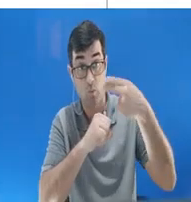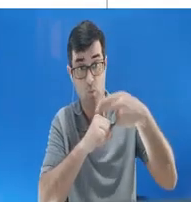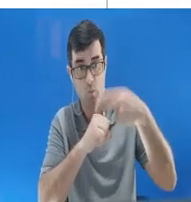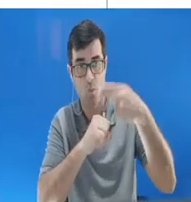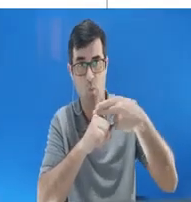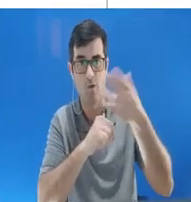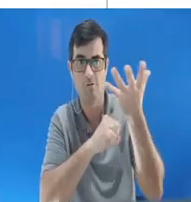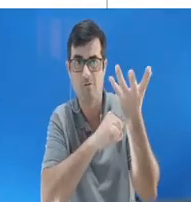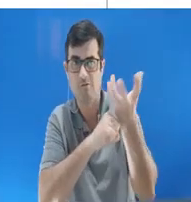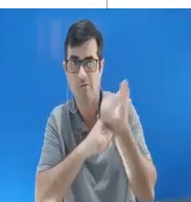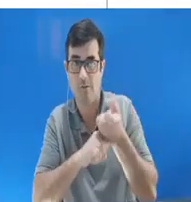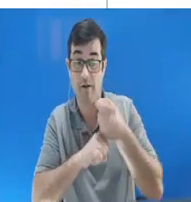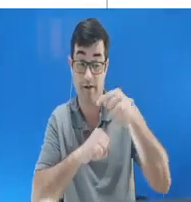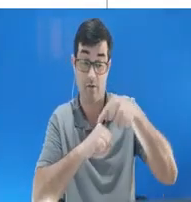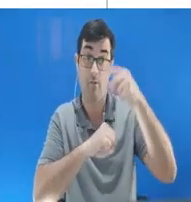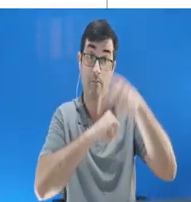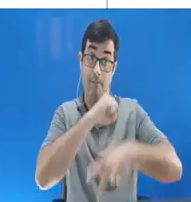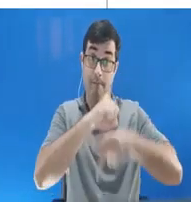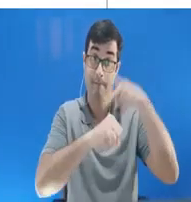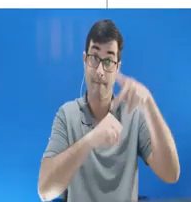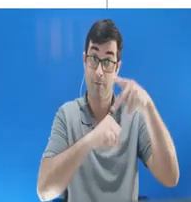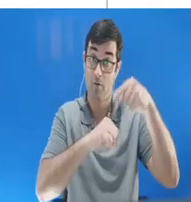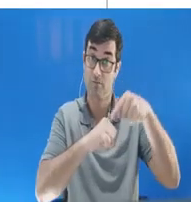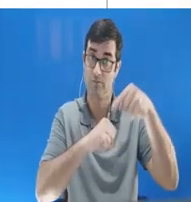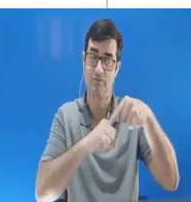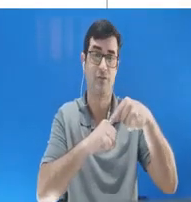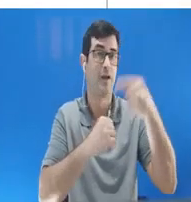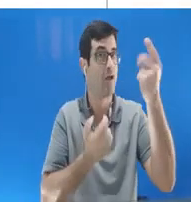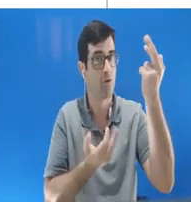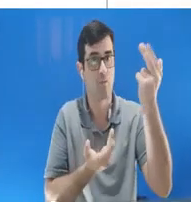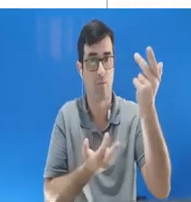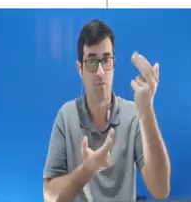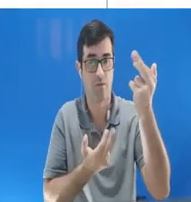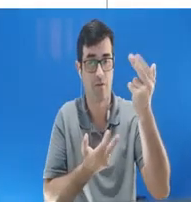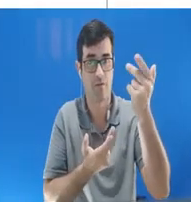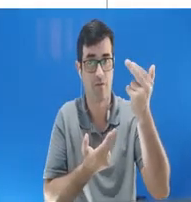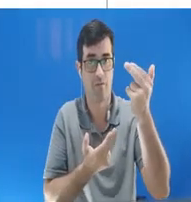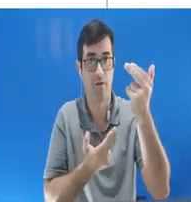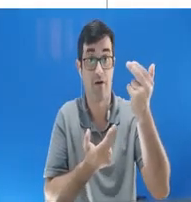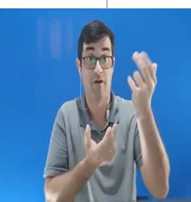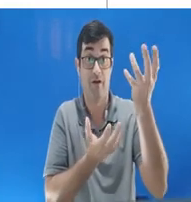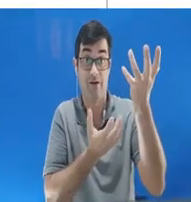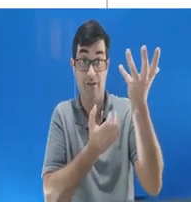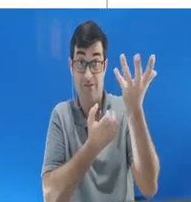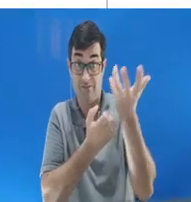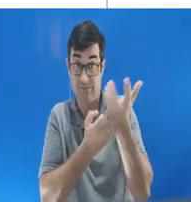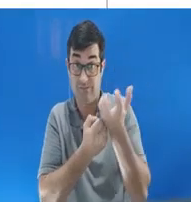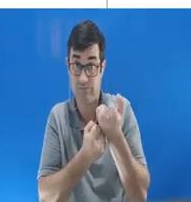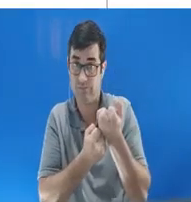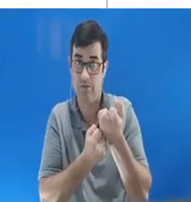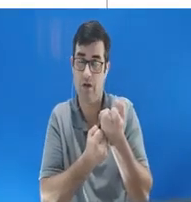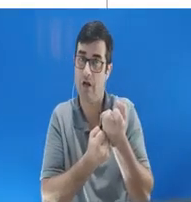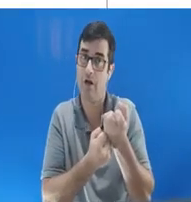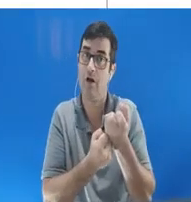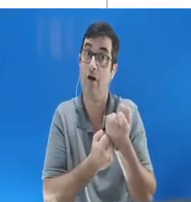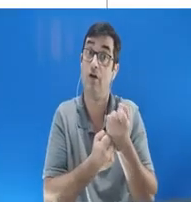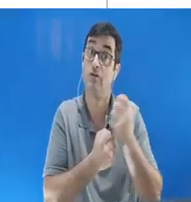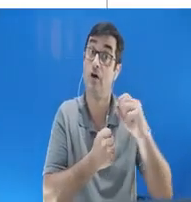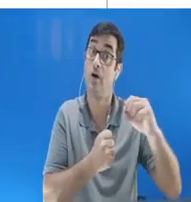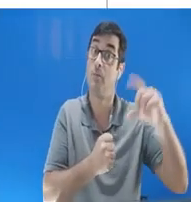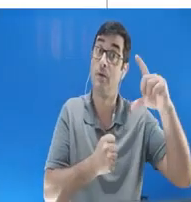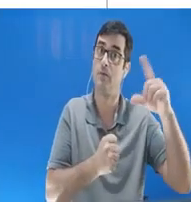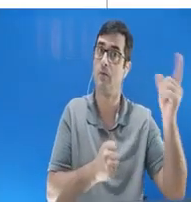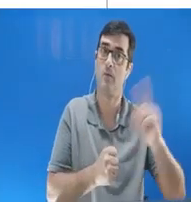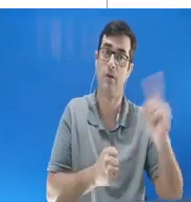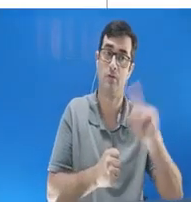nuclear, né, a carga de prótons que tem no núcleo é a mesma. Então, se a atração não aumentou,